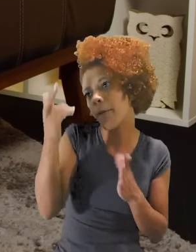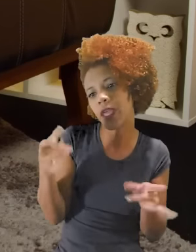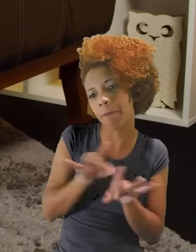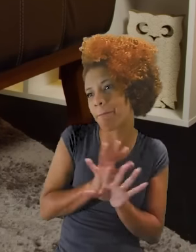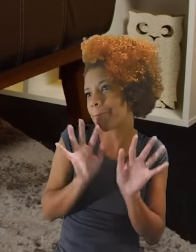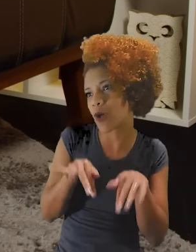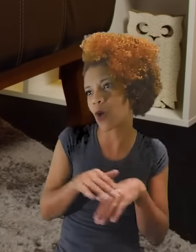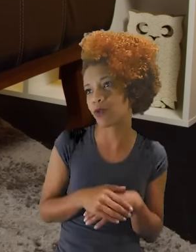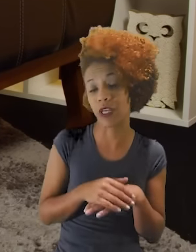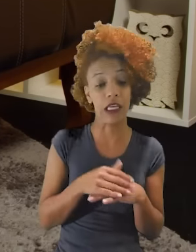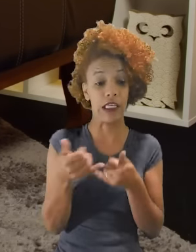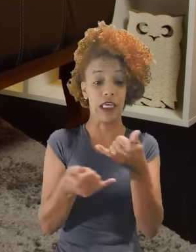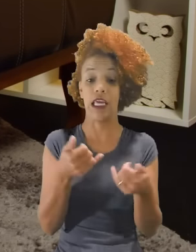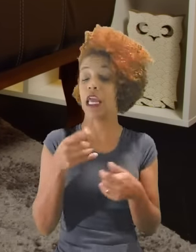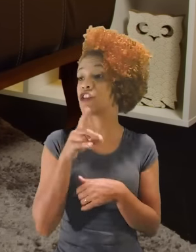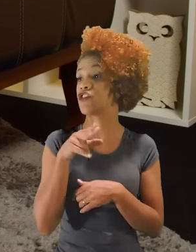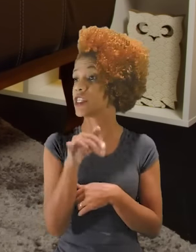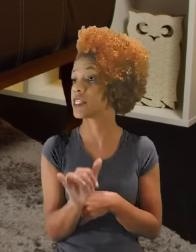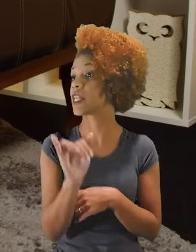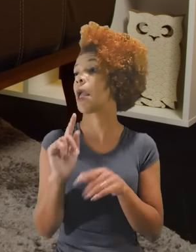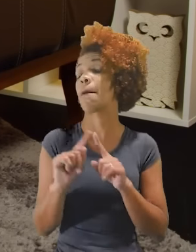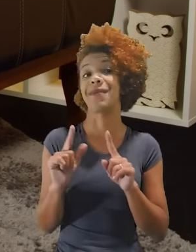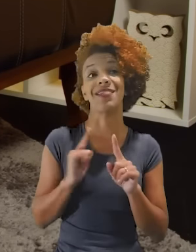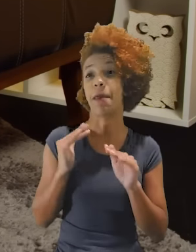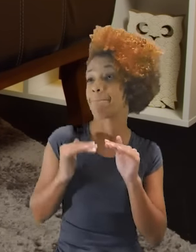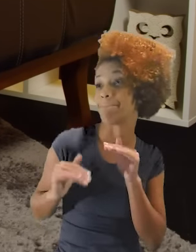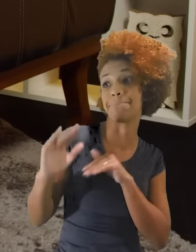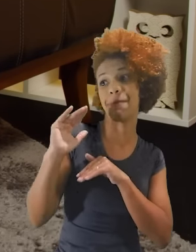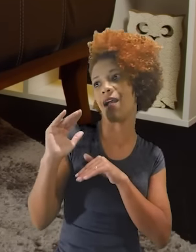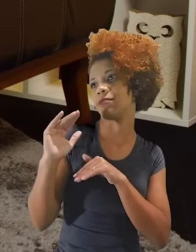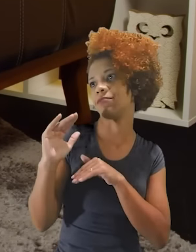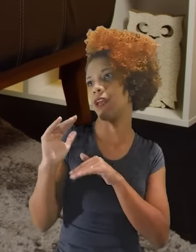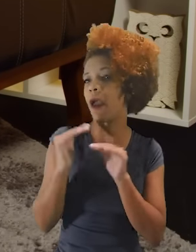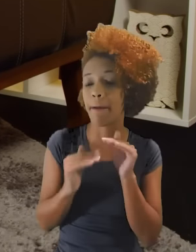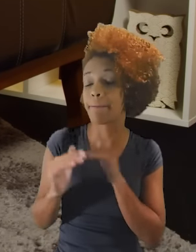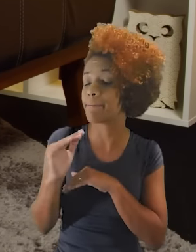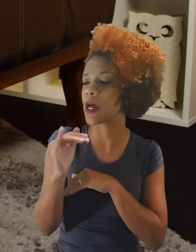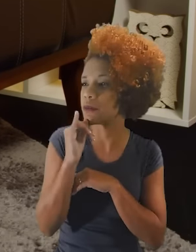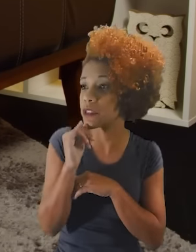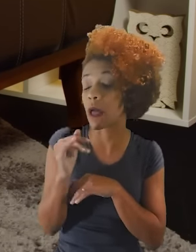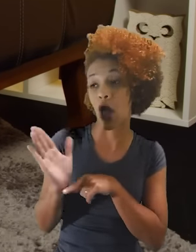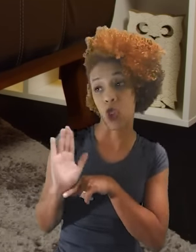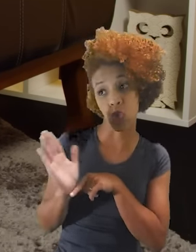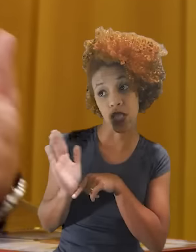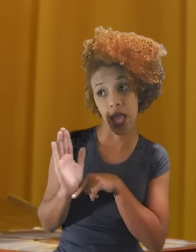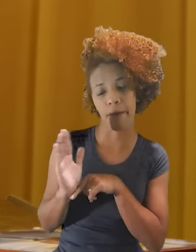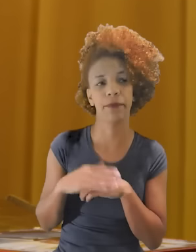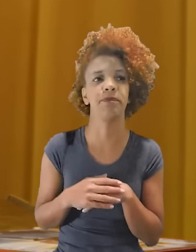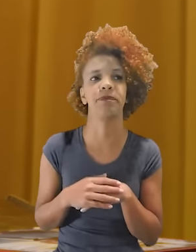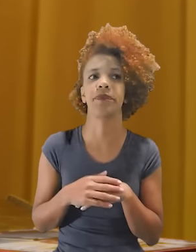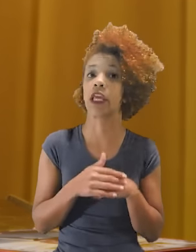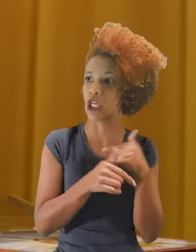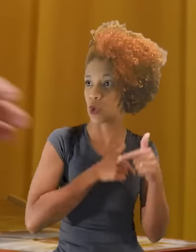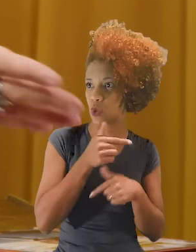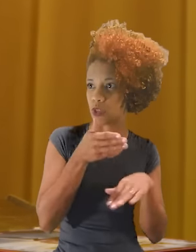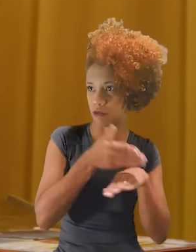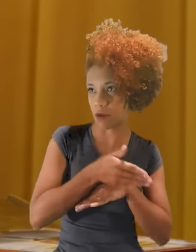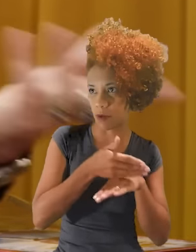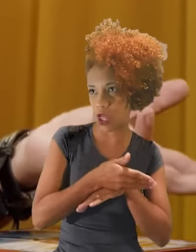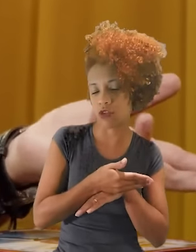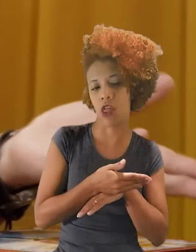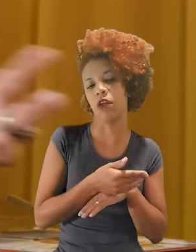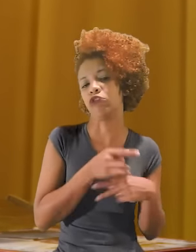Acabou. E a Disney. Só que assim, tem muito mais do que isso. Esse cara, ele é muito além disso. Pra você ter uma ideia, no cinema, que é a área que eu trabalhei muito, dos